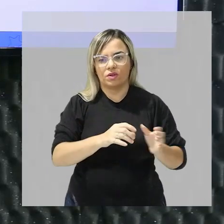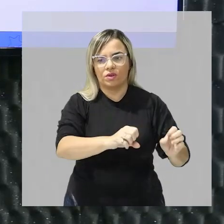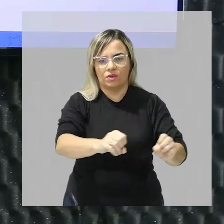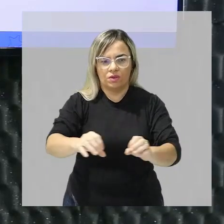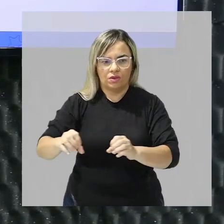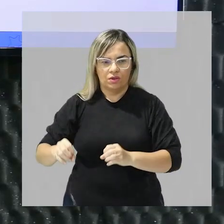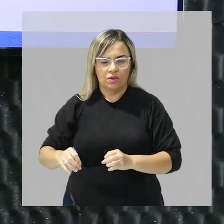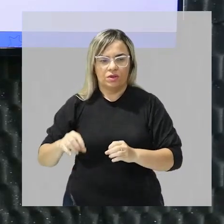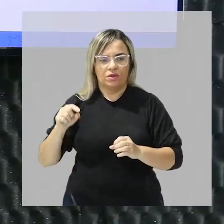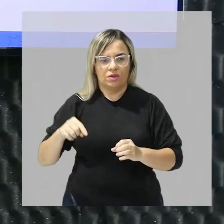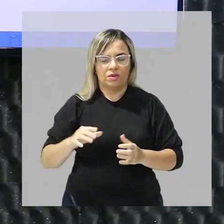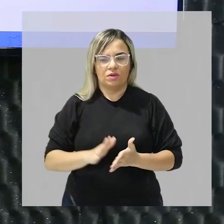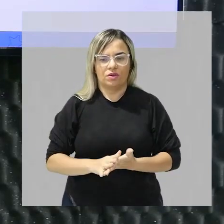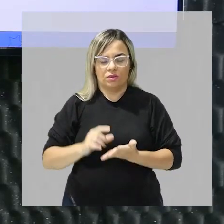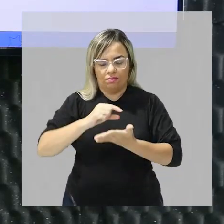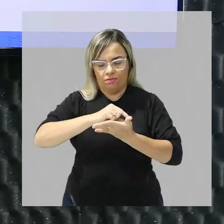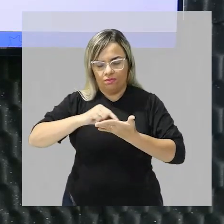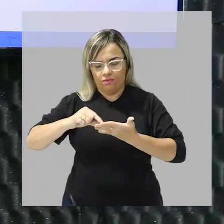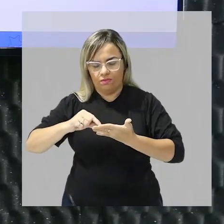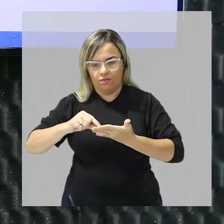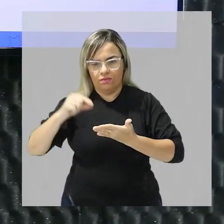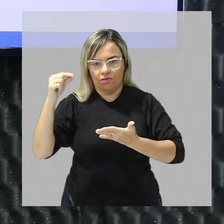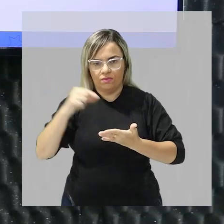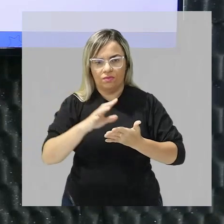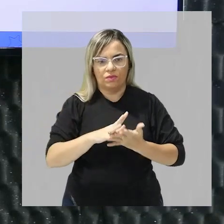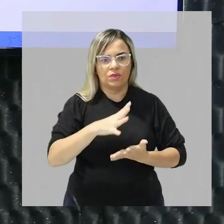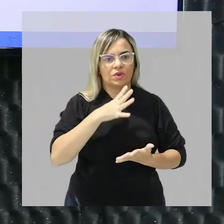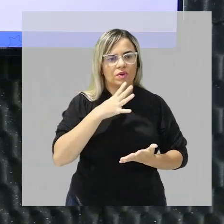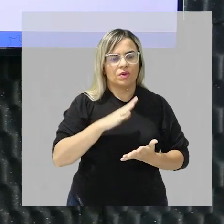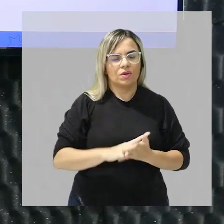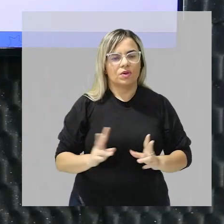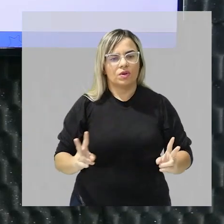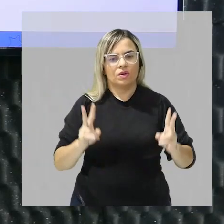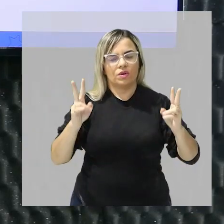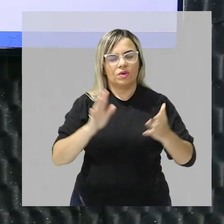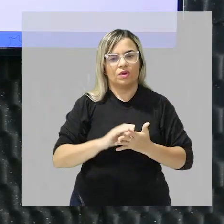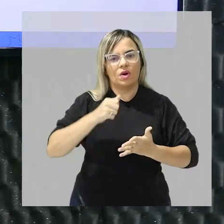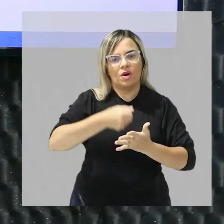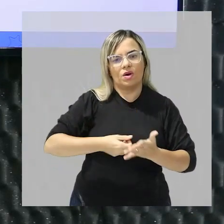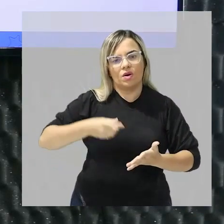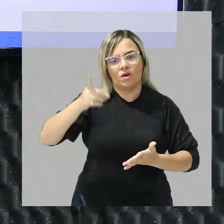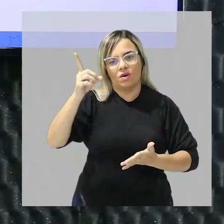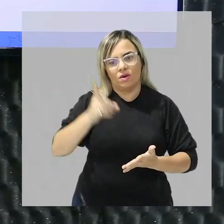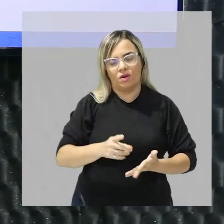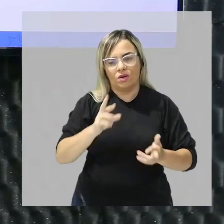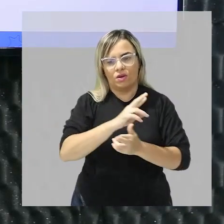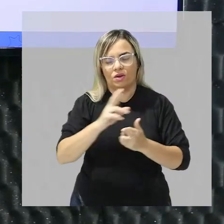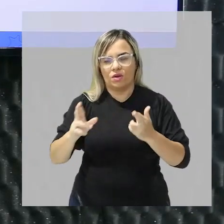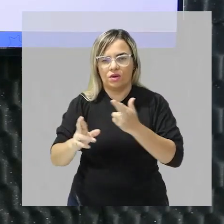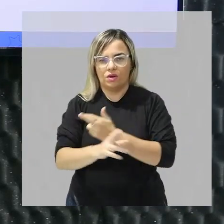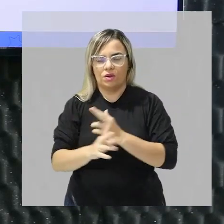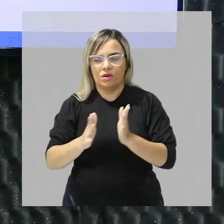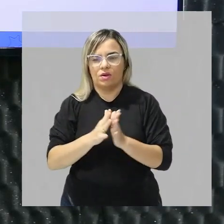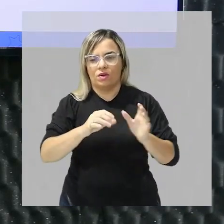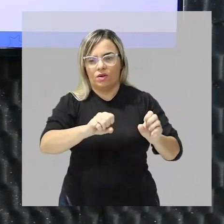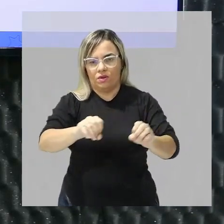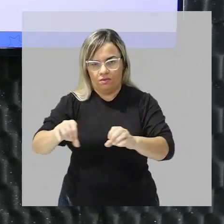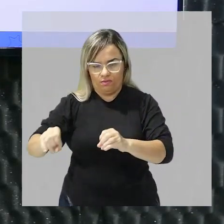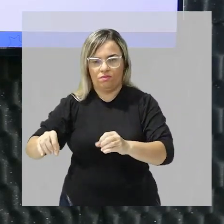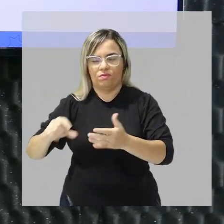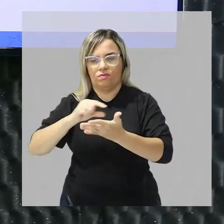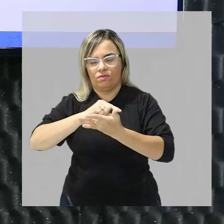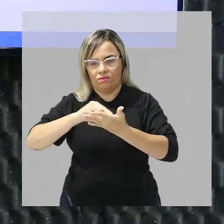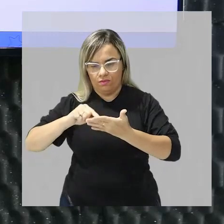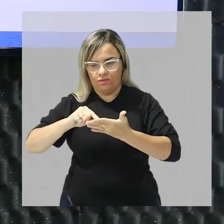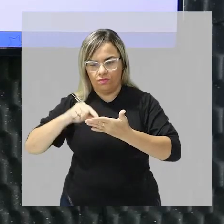educação, grifa. Reconhecimento, valorização e afirmação de direitos, e aí grifa também educação, que é o